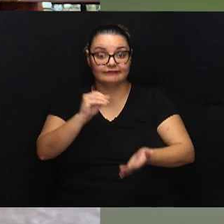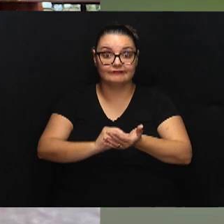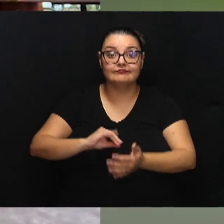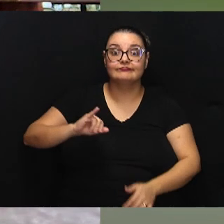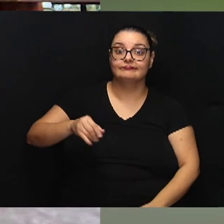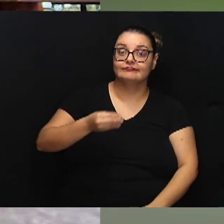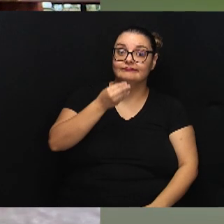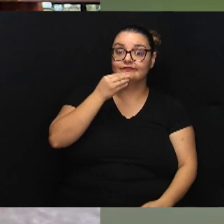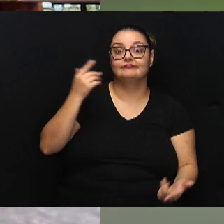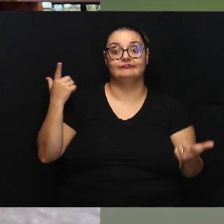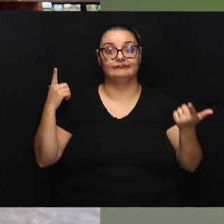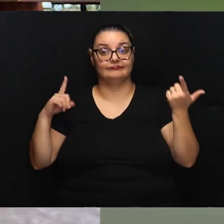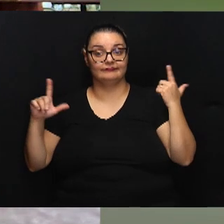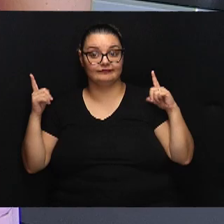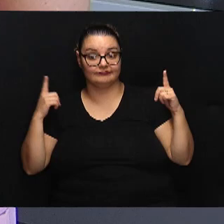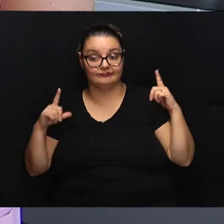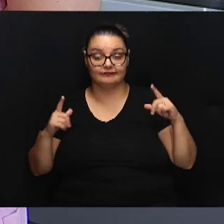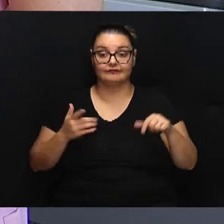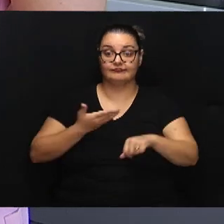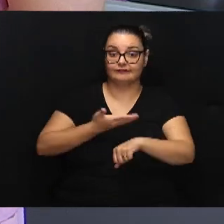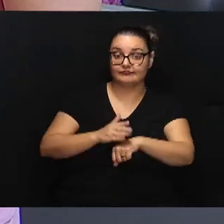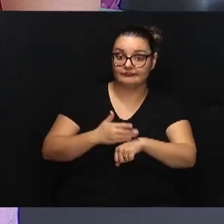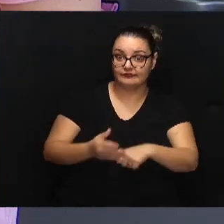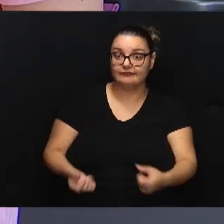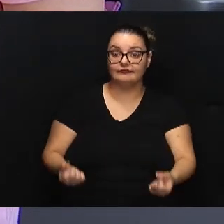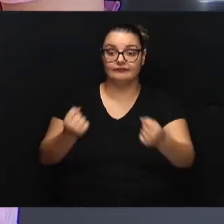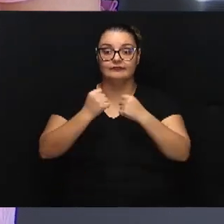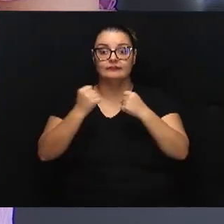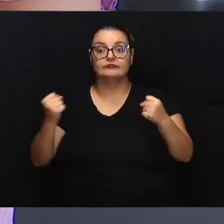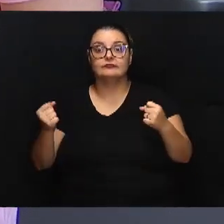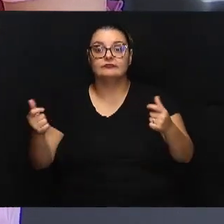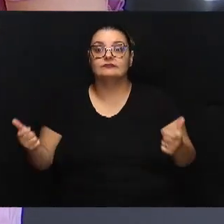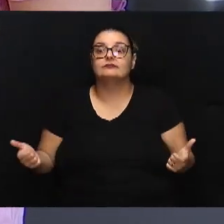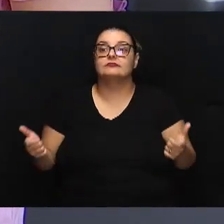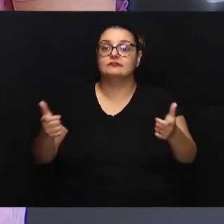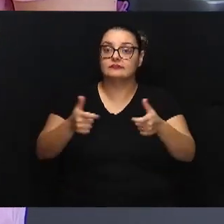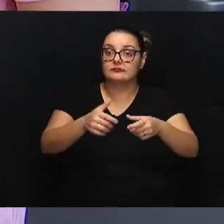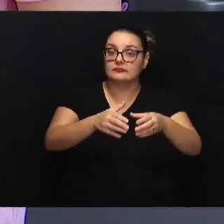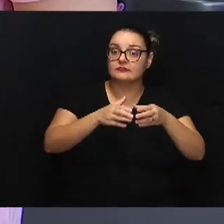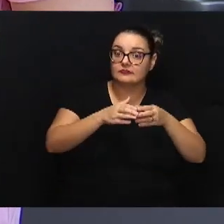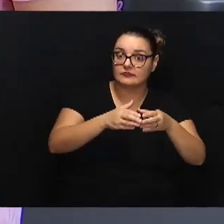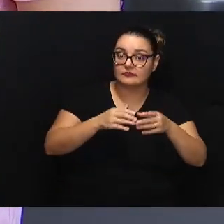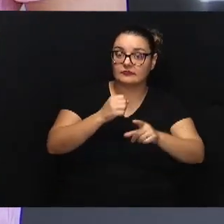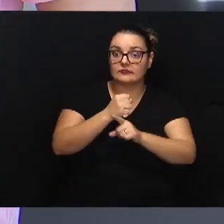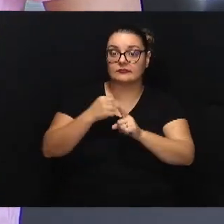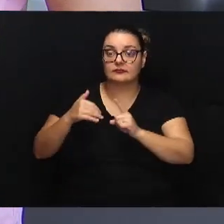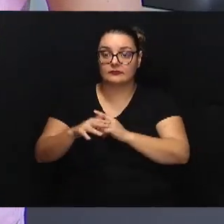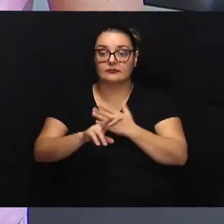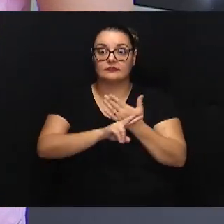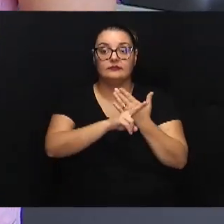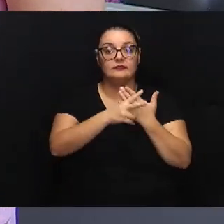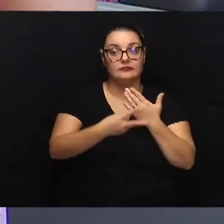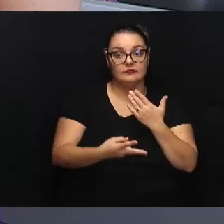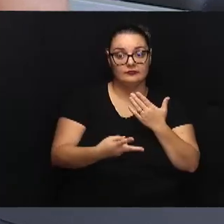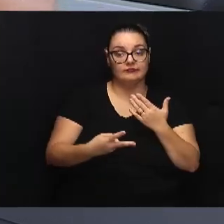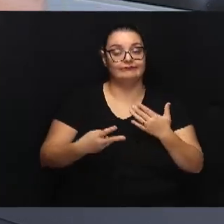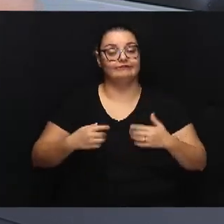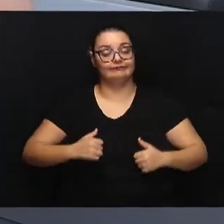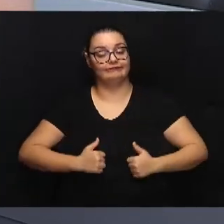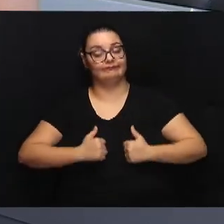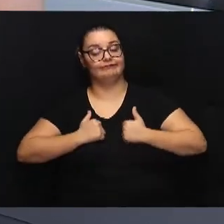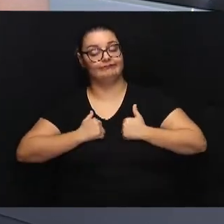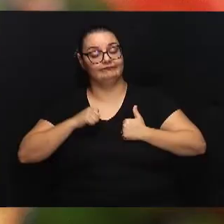lazer, prática de esportes e a diminuição do convívio social afetaram o humor e a disposição de